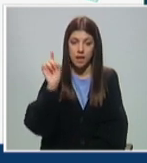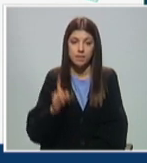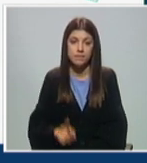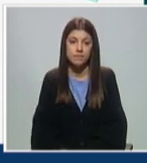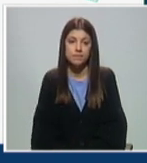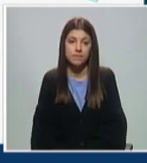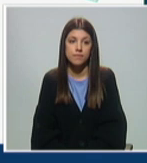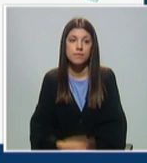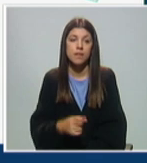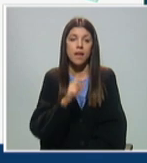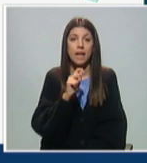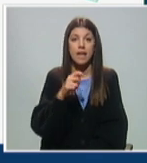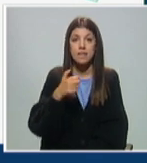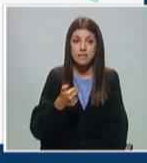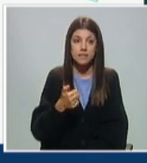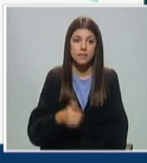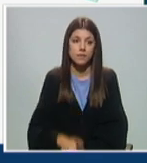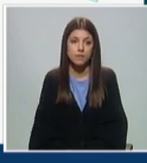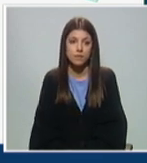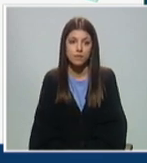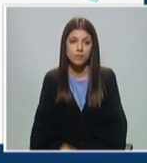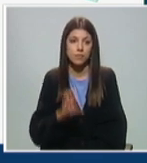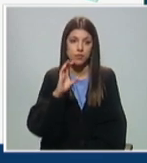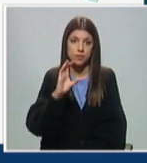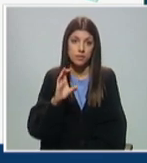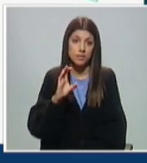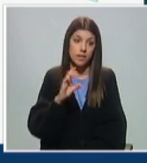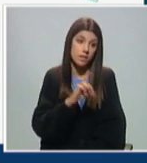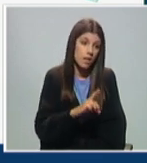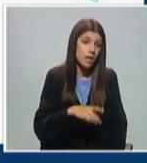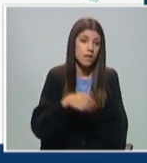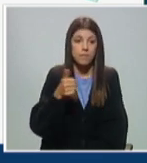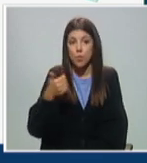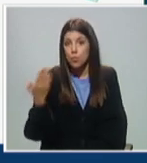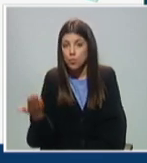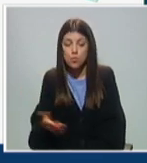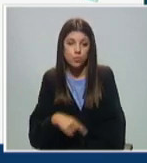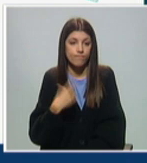está E5. Se eu clicar aqui, tenho C6. Se eu clicar aqui, tenho B1.